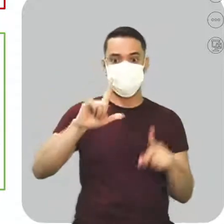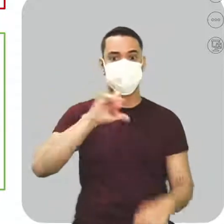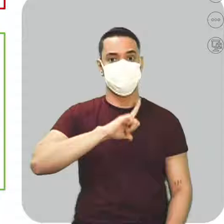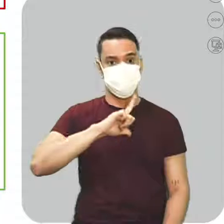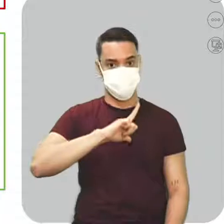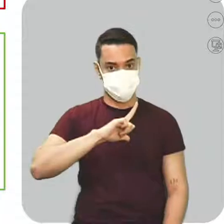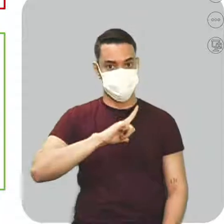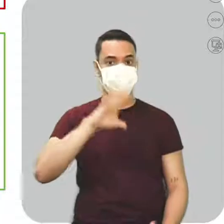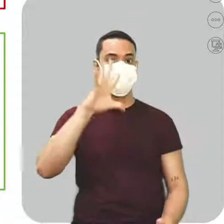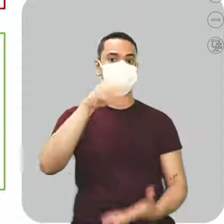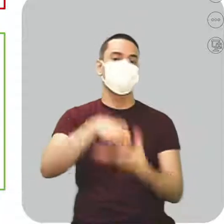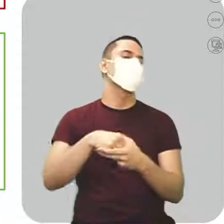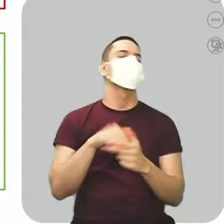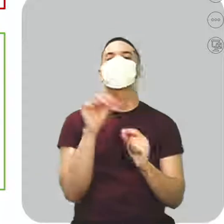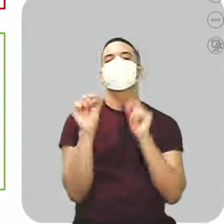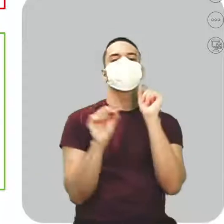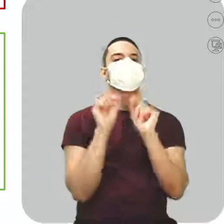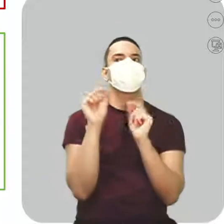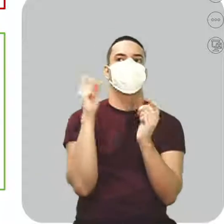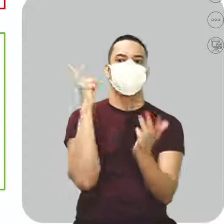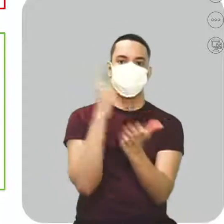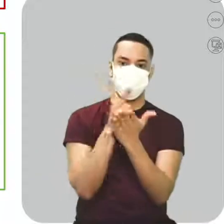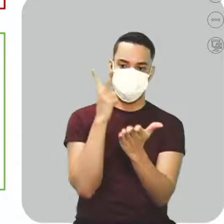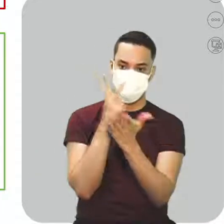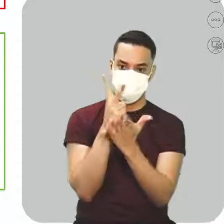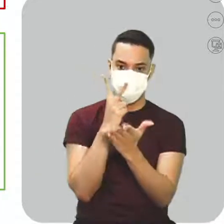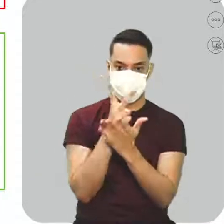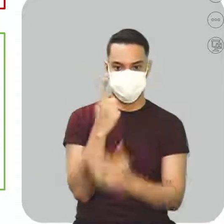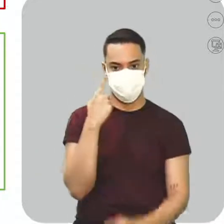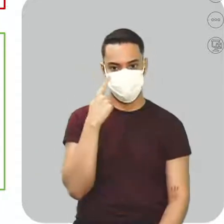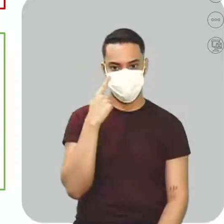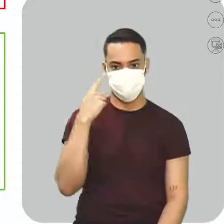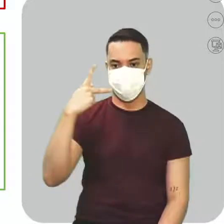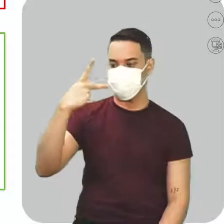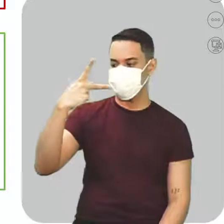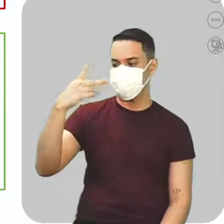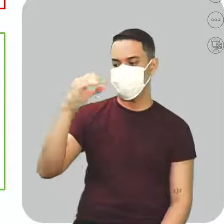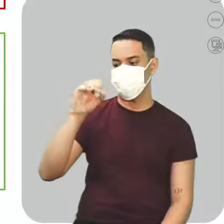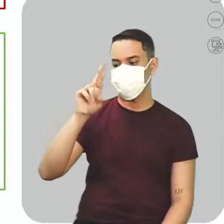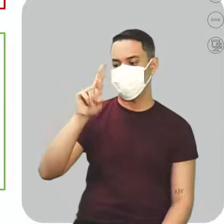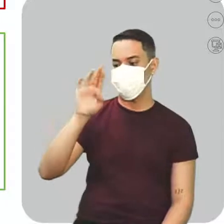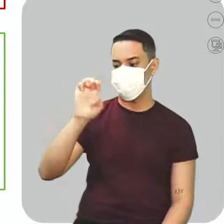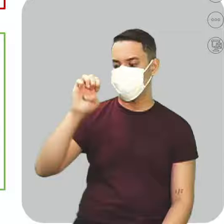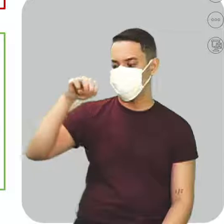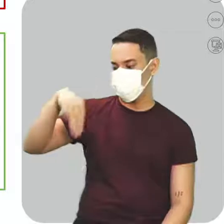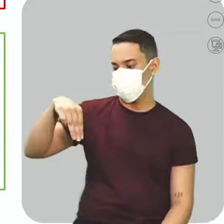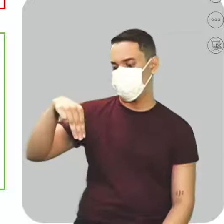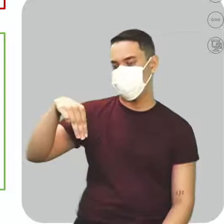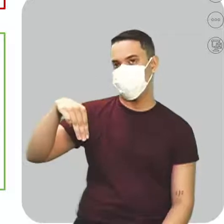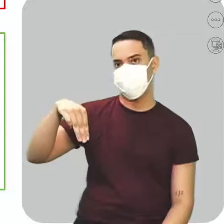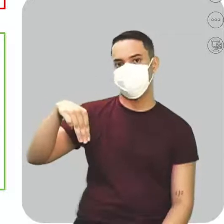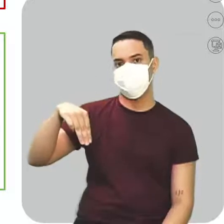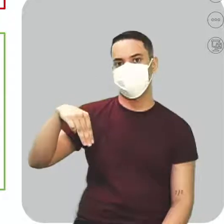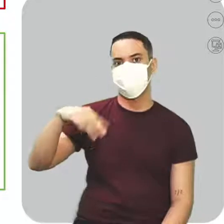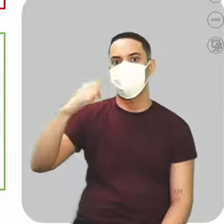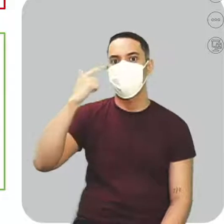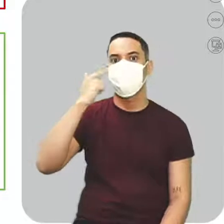no contra-argumento, você vai ter, amadinho, ó, um conectivo que dá a ideia